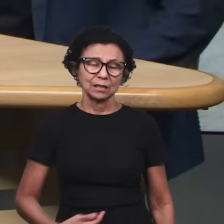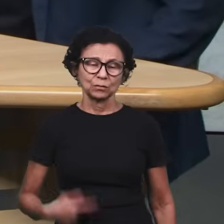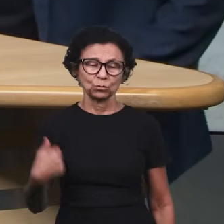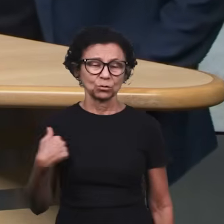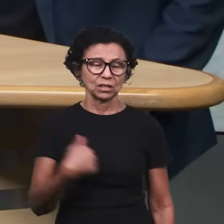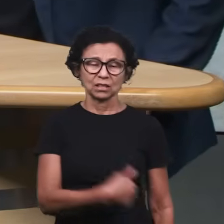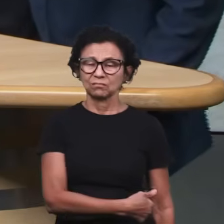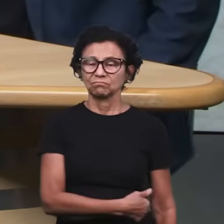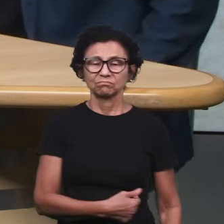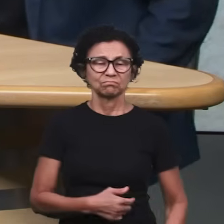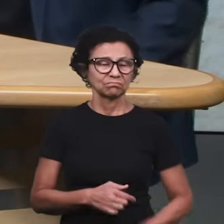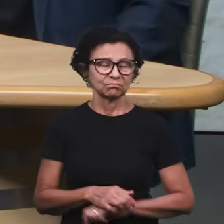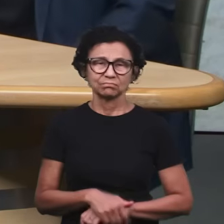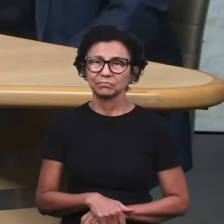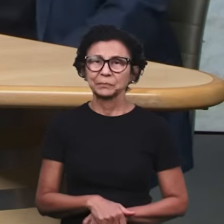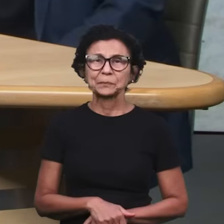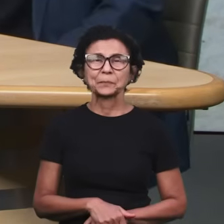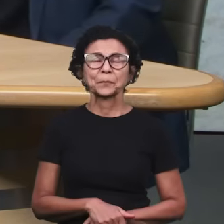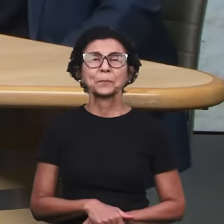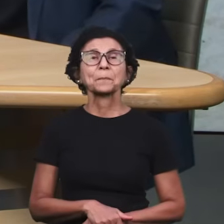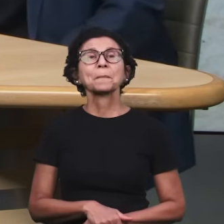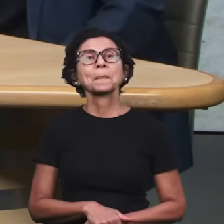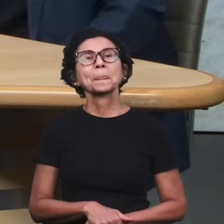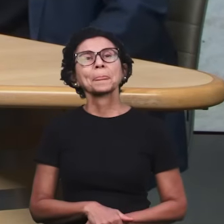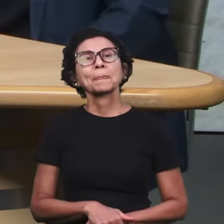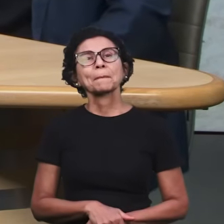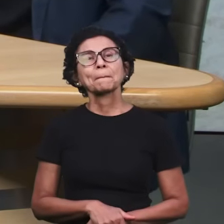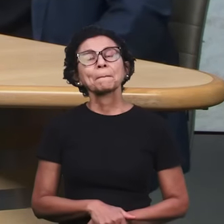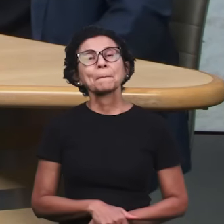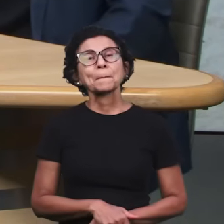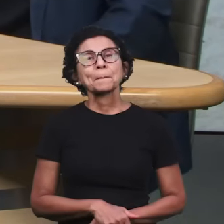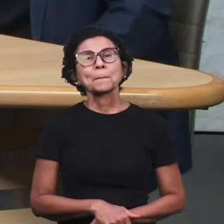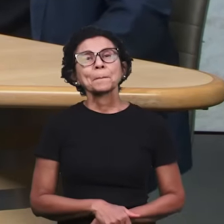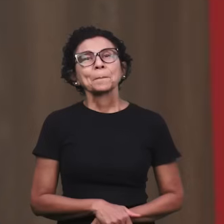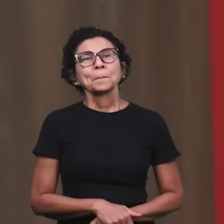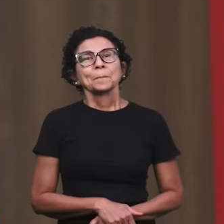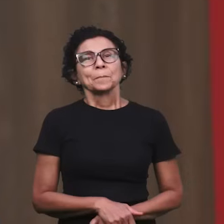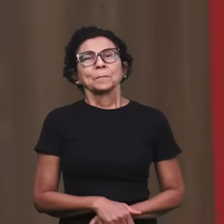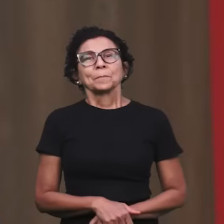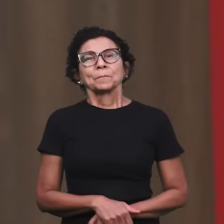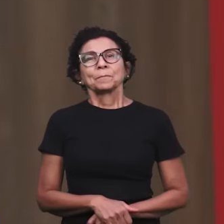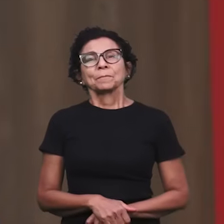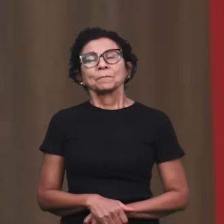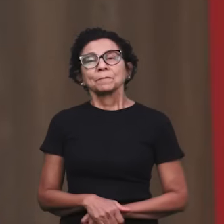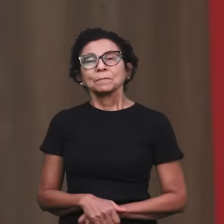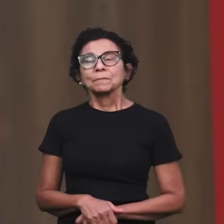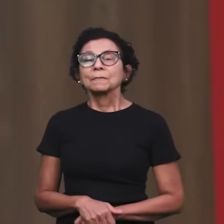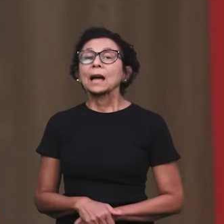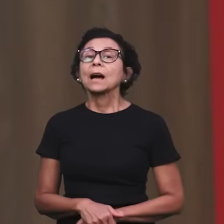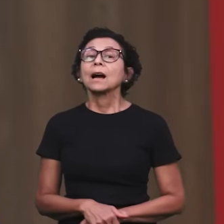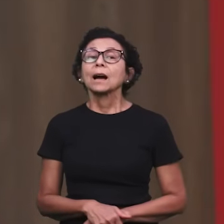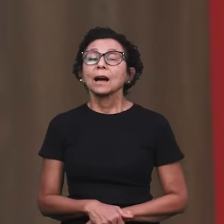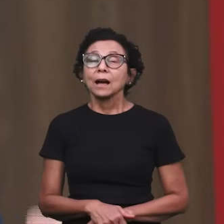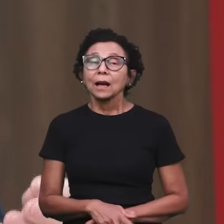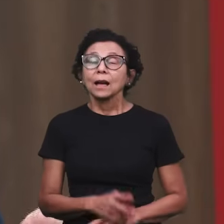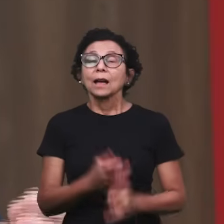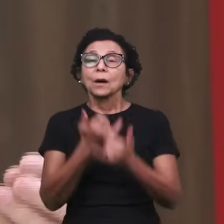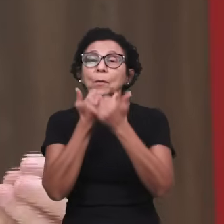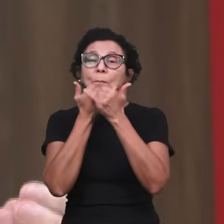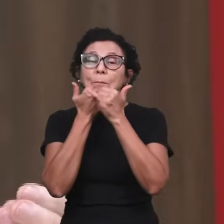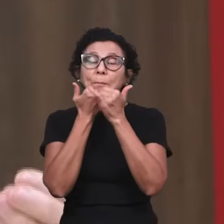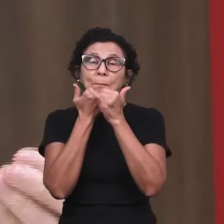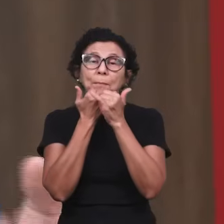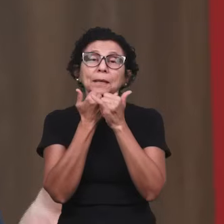também a renúncia, também de praticar o perdão, porque não